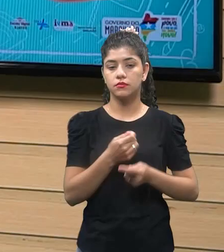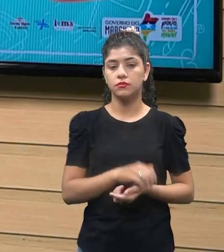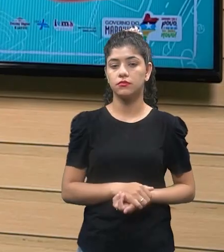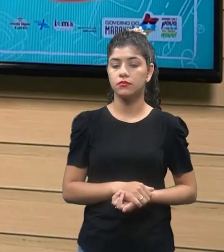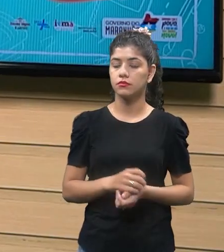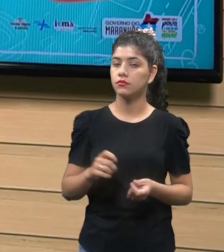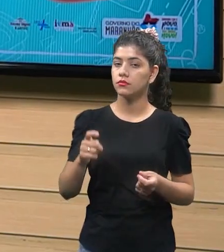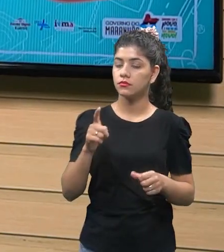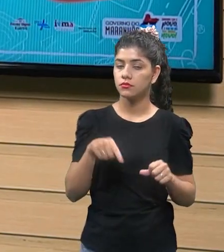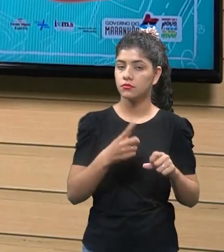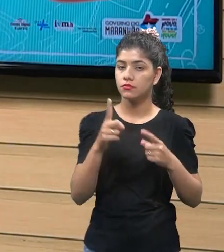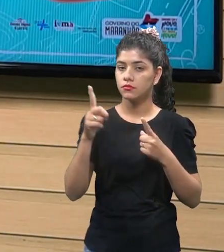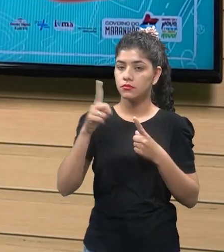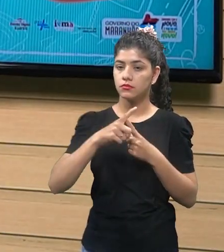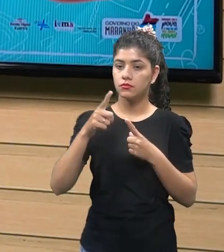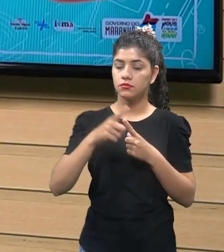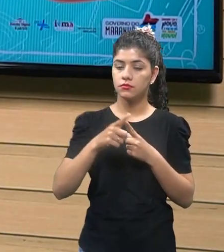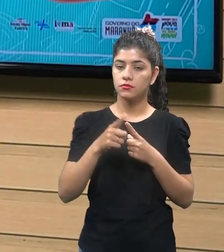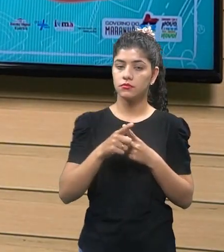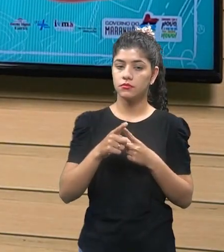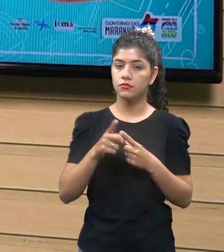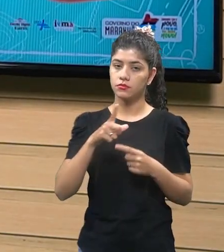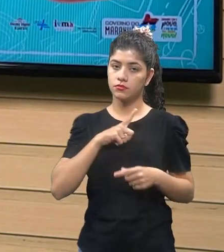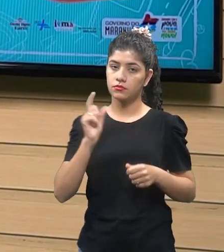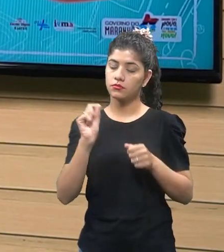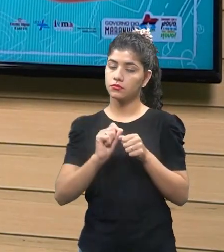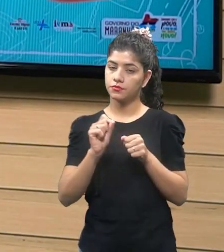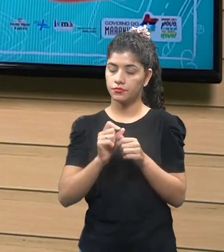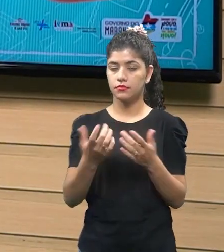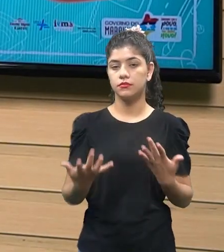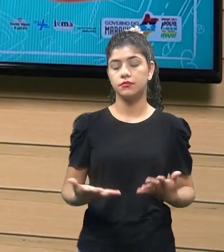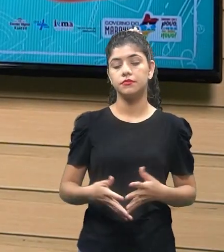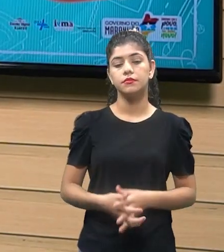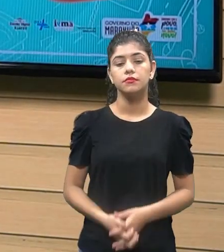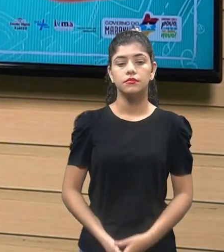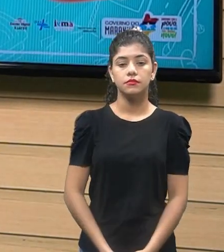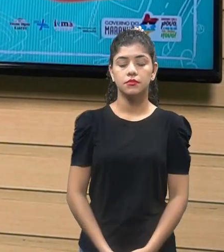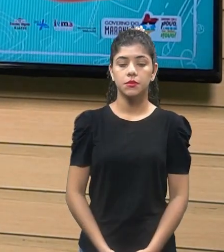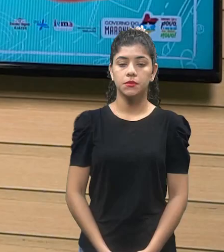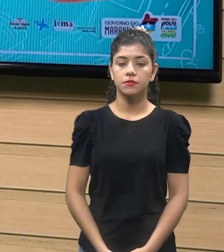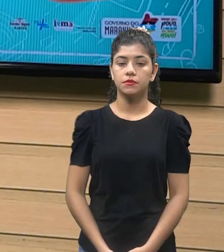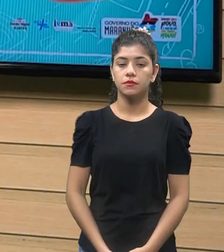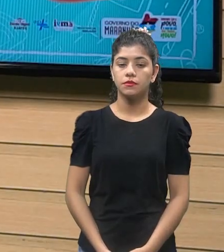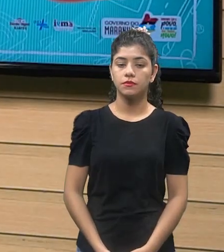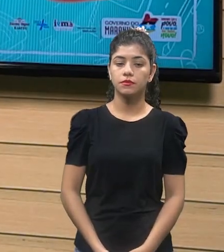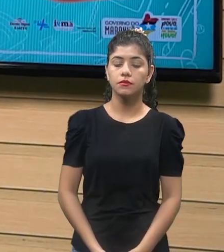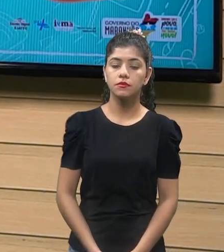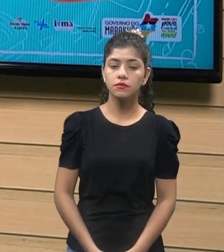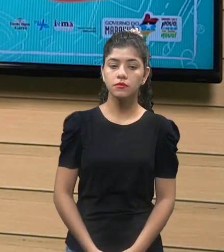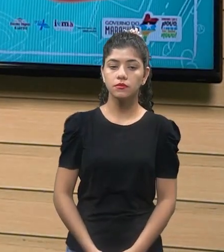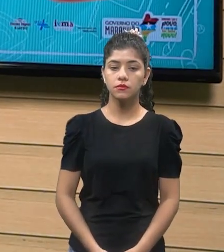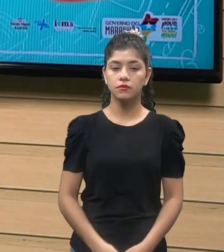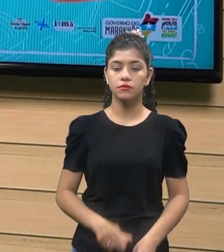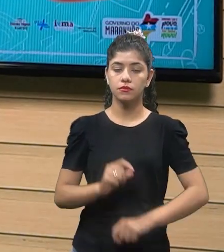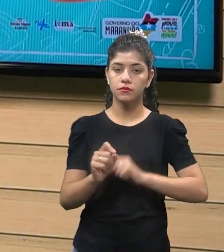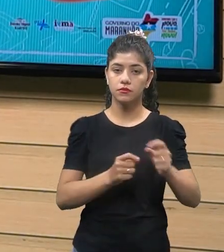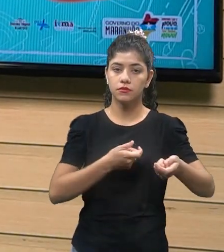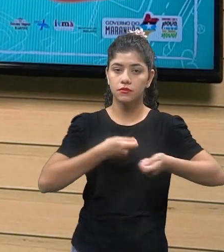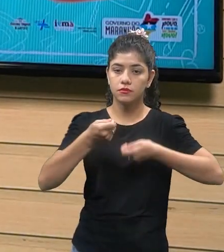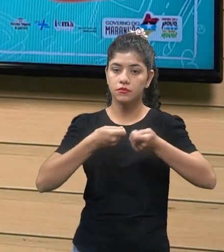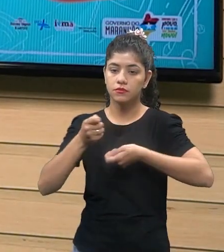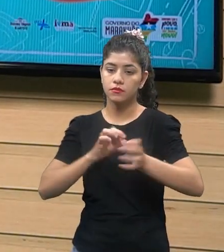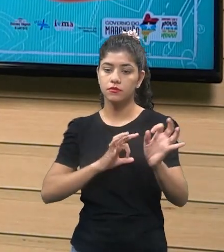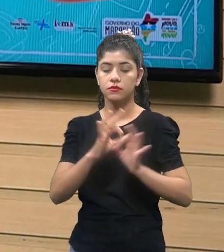são esses tipos de motores que irão executar esse tipo de tarefa. Então, se for para montar